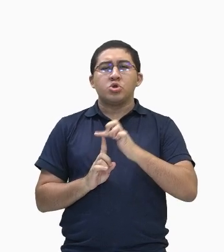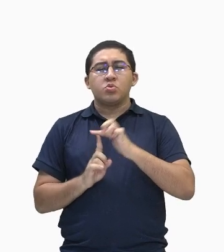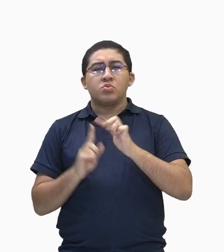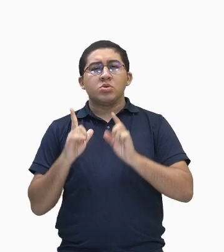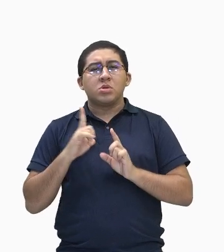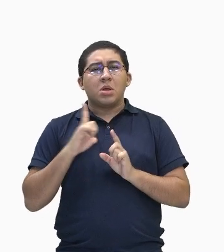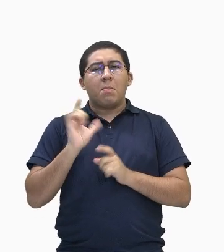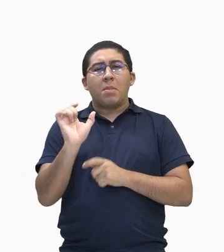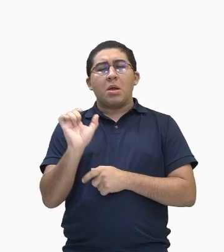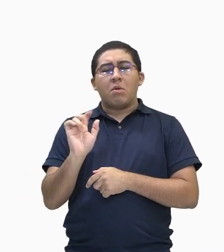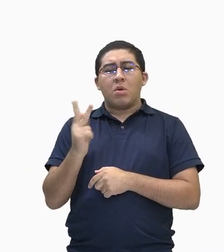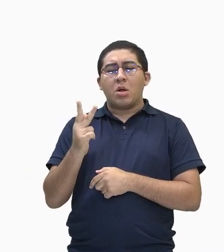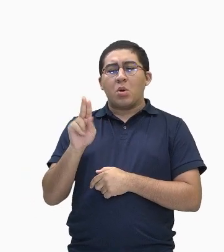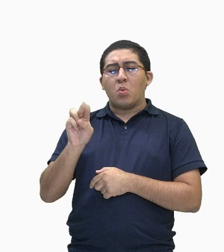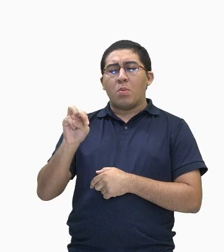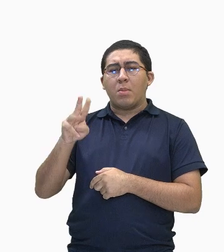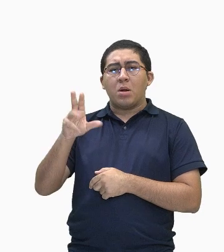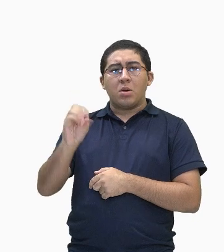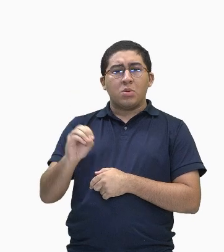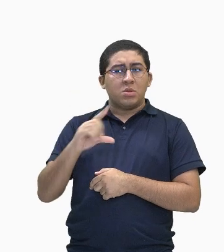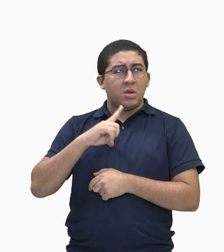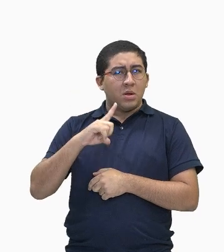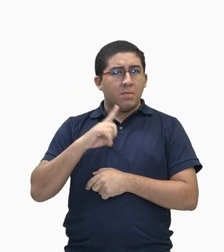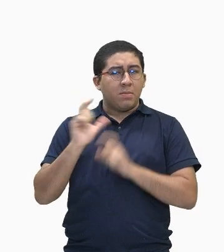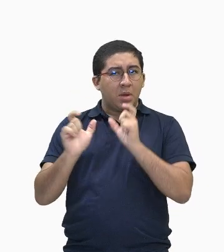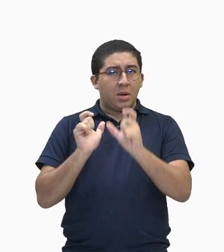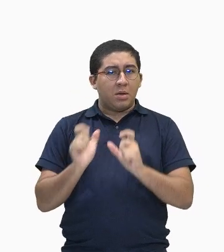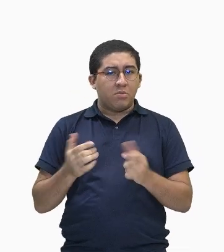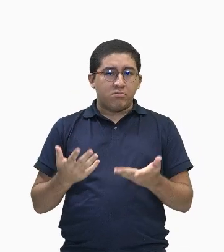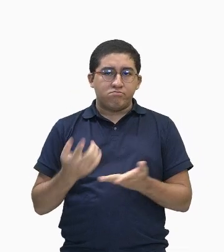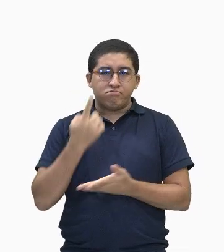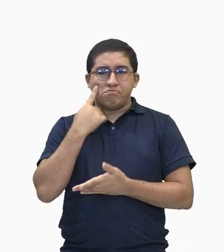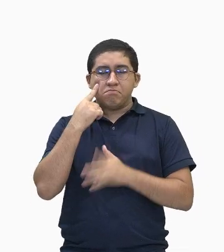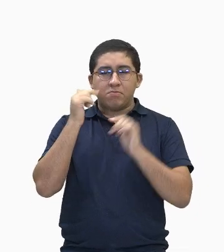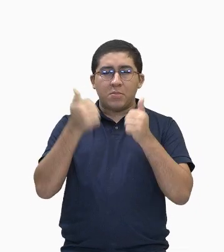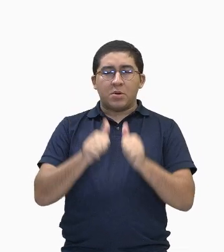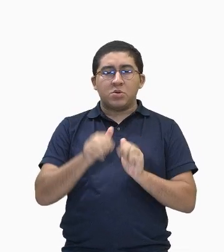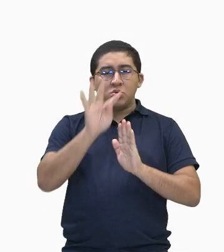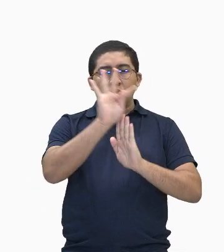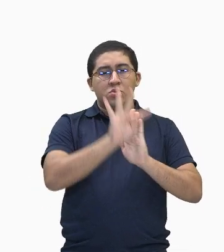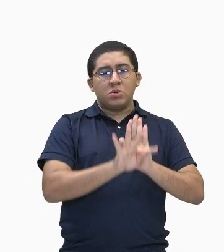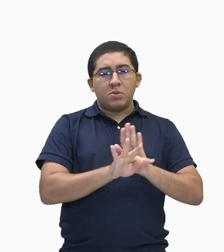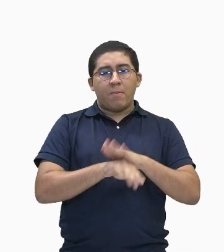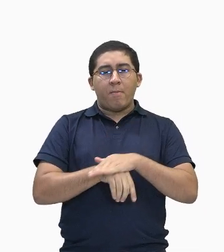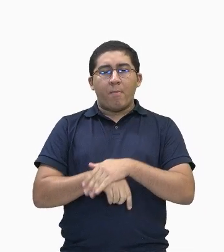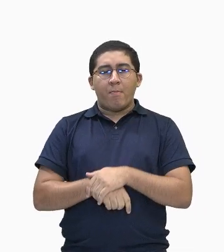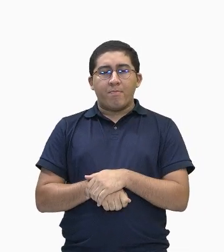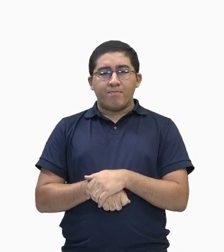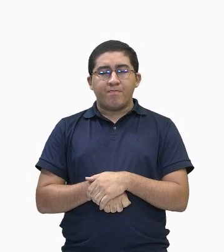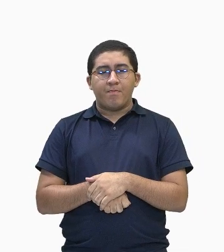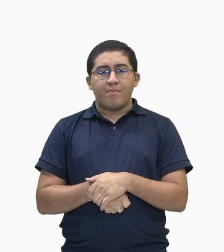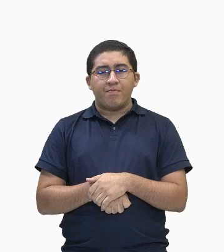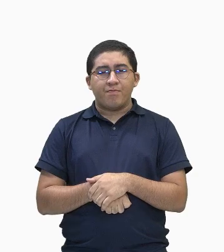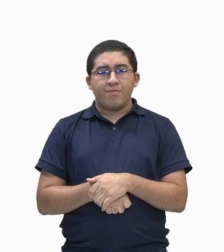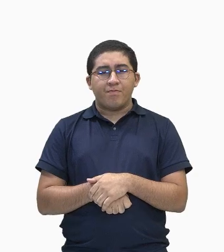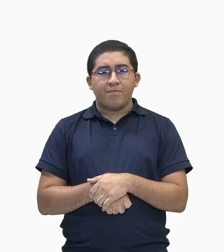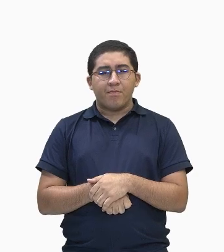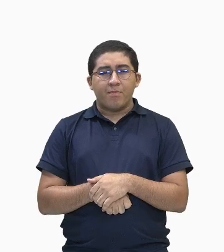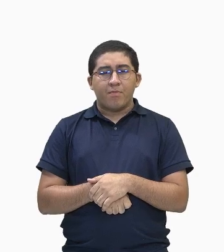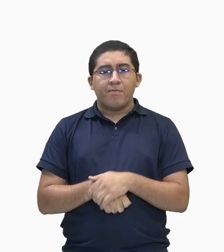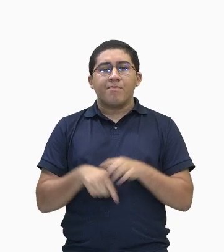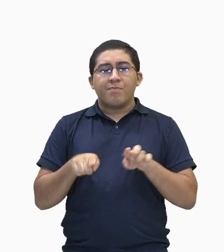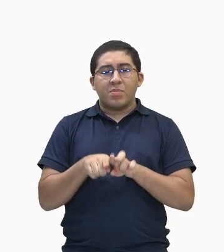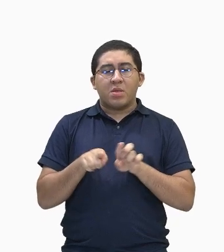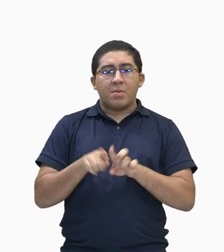lá? Tem que observar isso. Pega a palavra humanos, vai lá para o texto, vê se está escrito isso lá. E a água